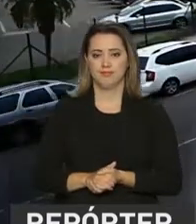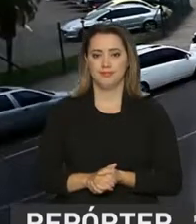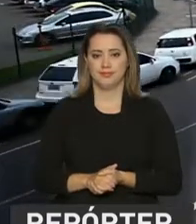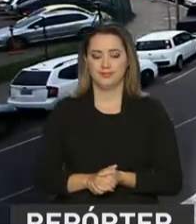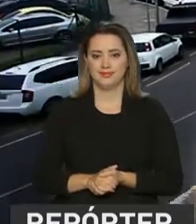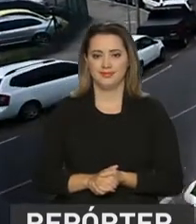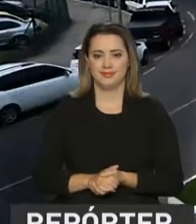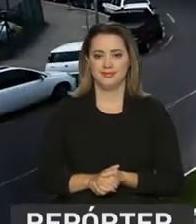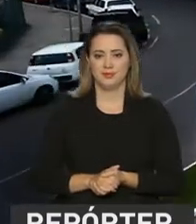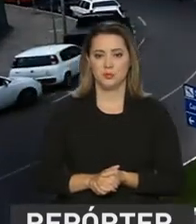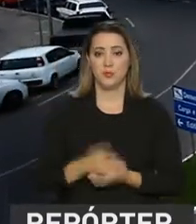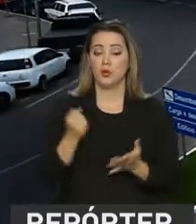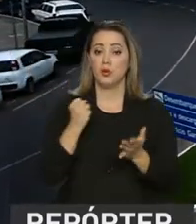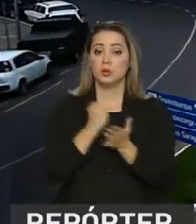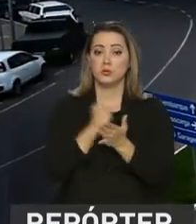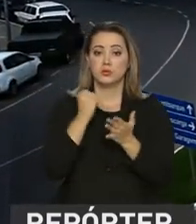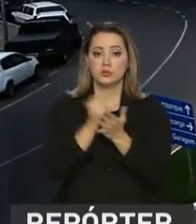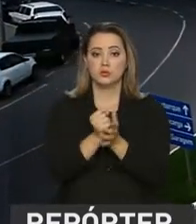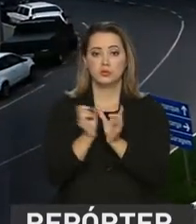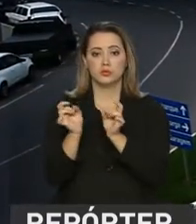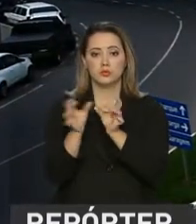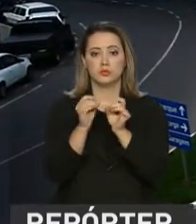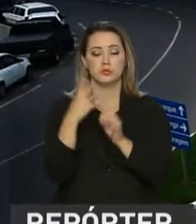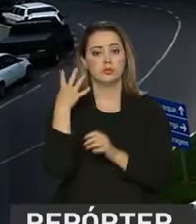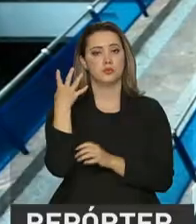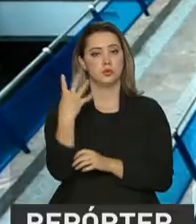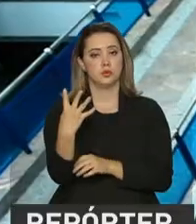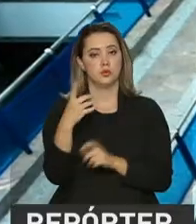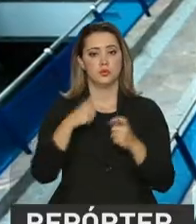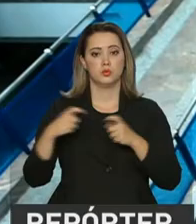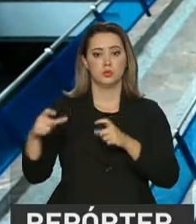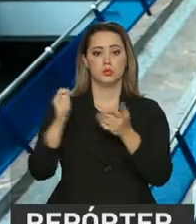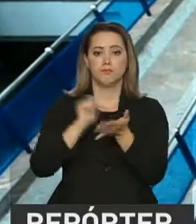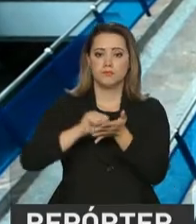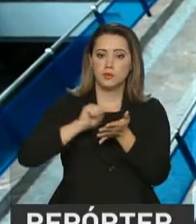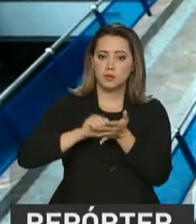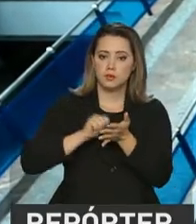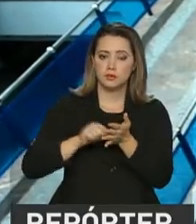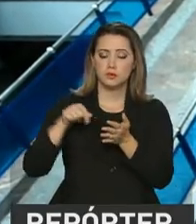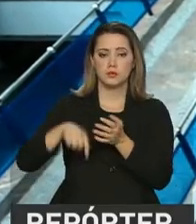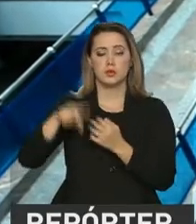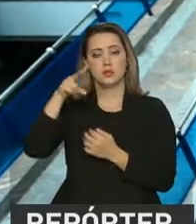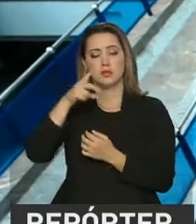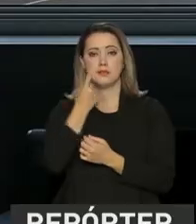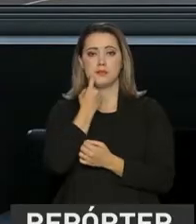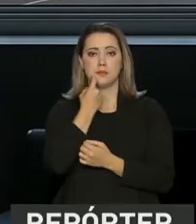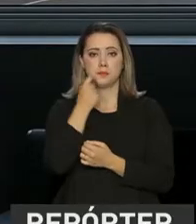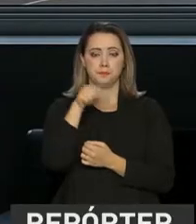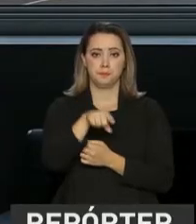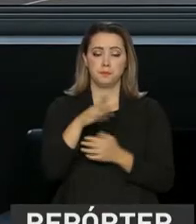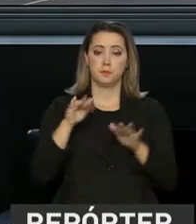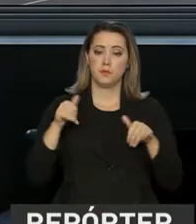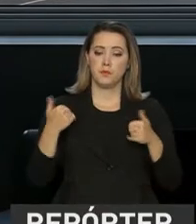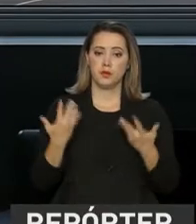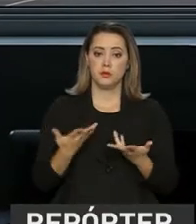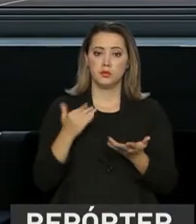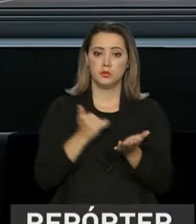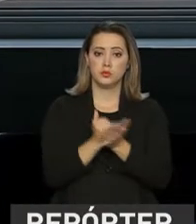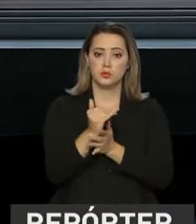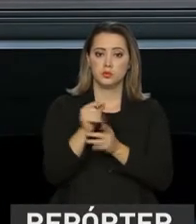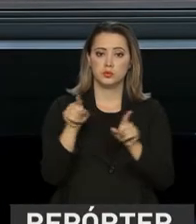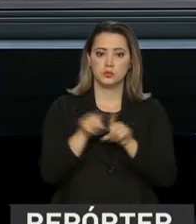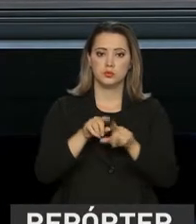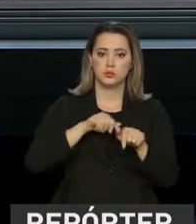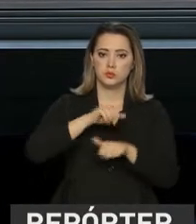os contratos de concessão dos quatro aeroportos serão assinados nesta sexta-feira com isso se inicia a